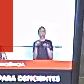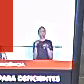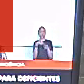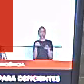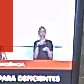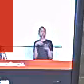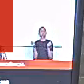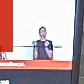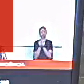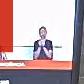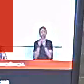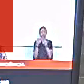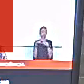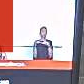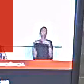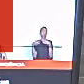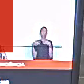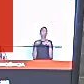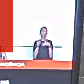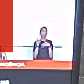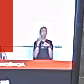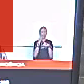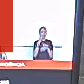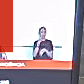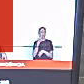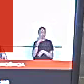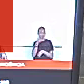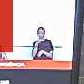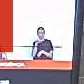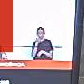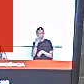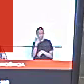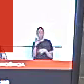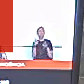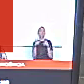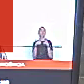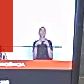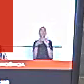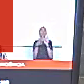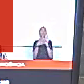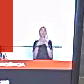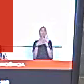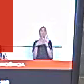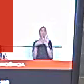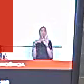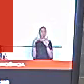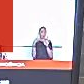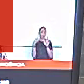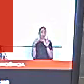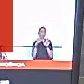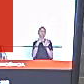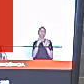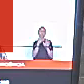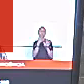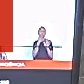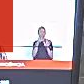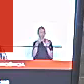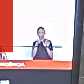audiência ocorresse, a proposição do professor Wendel e a fala do